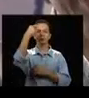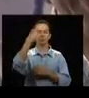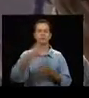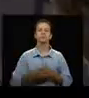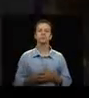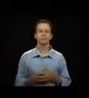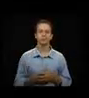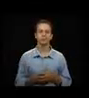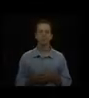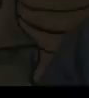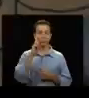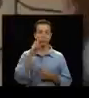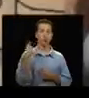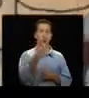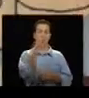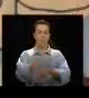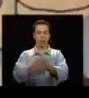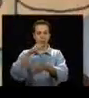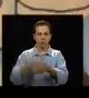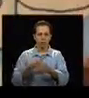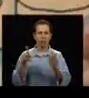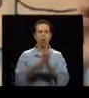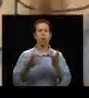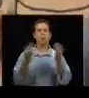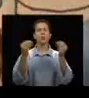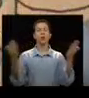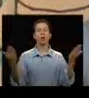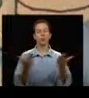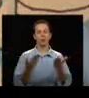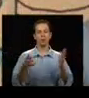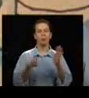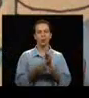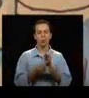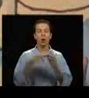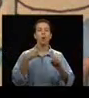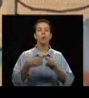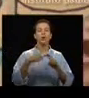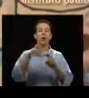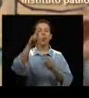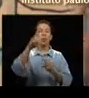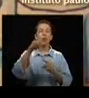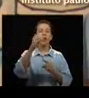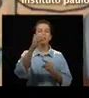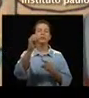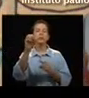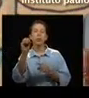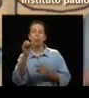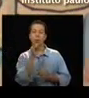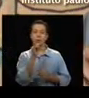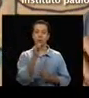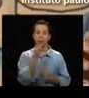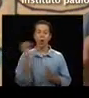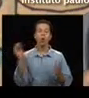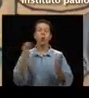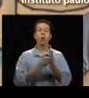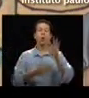santinho. No campo pedagógico é muito mais atual Paulo Freire, porque a Unesco, por